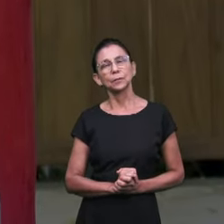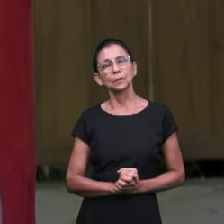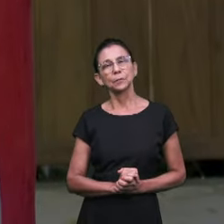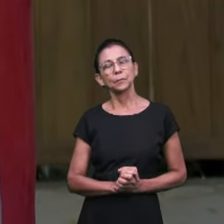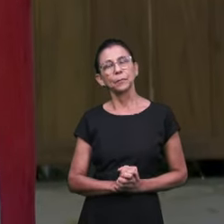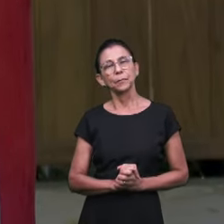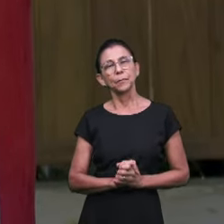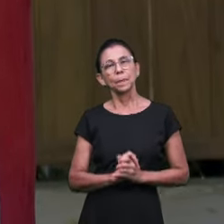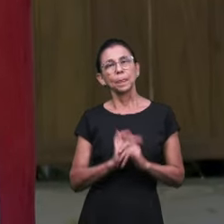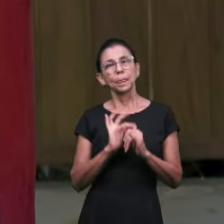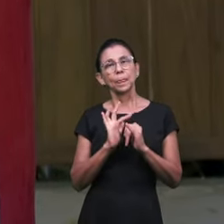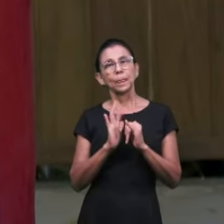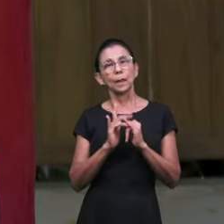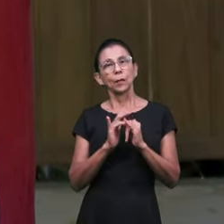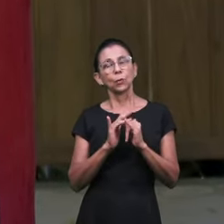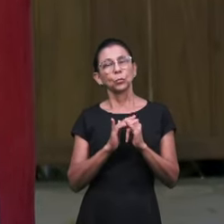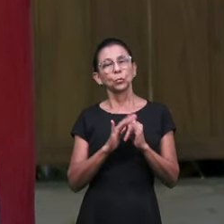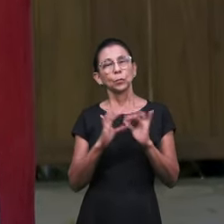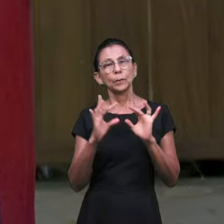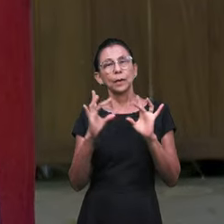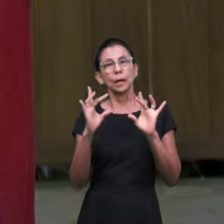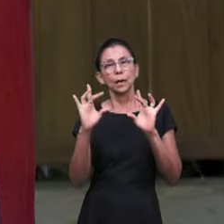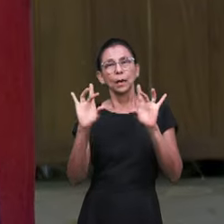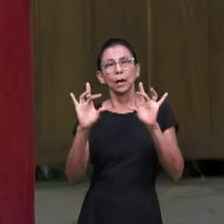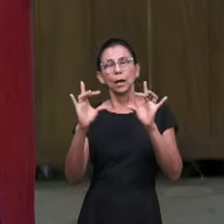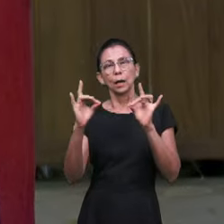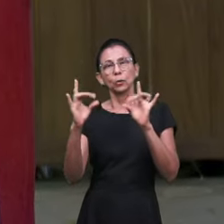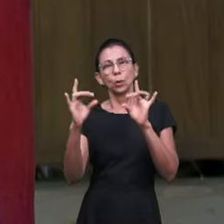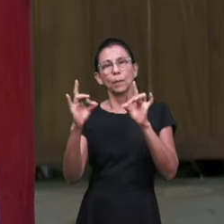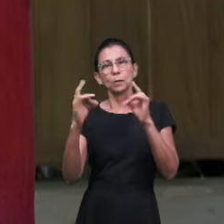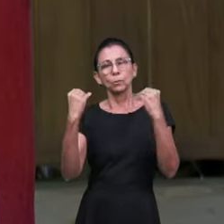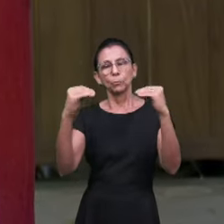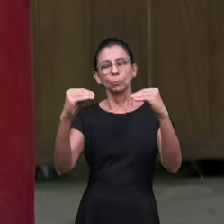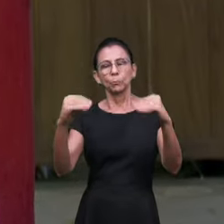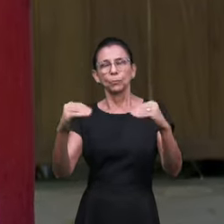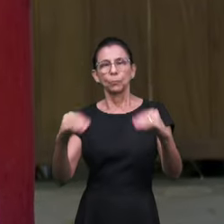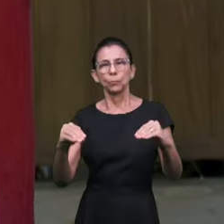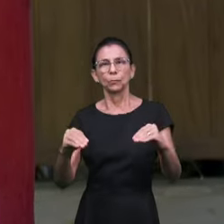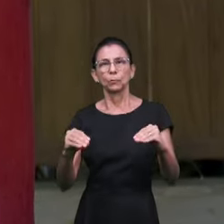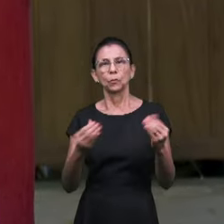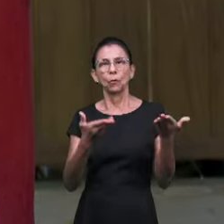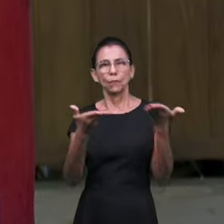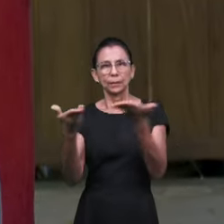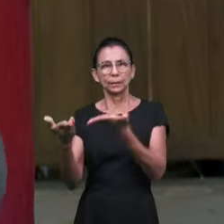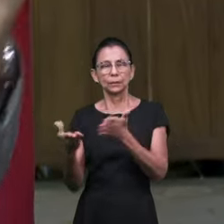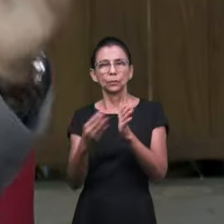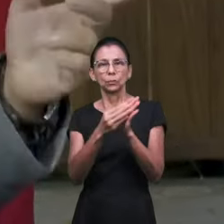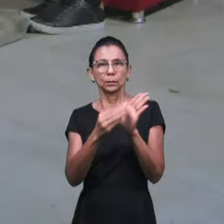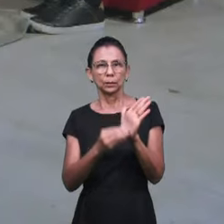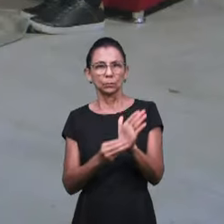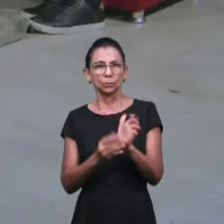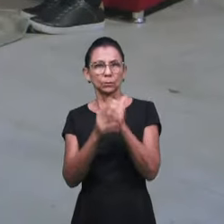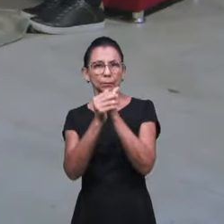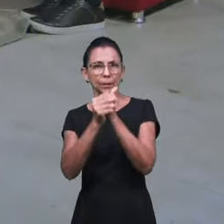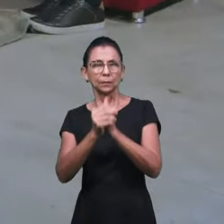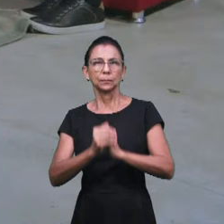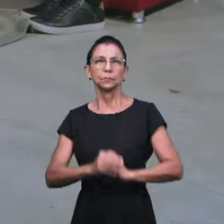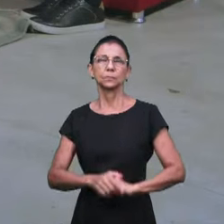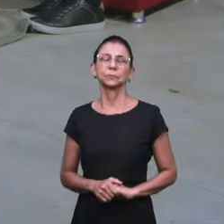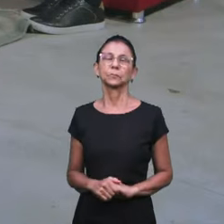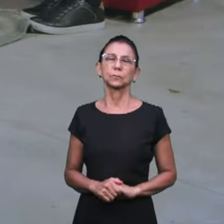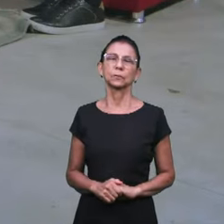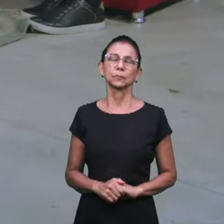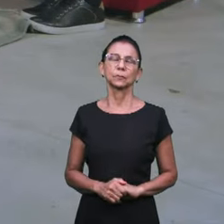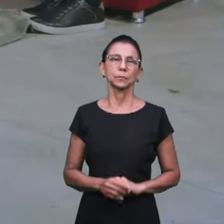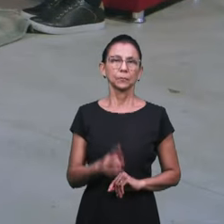conteúdo para mais gente ainda, ok? É um apelo que nós fazemos aqui a você que está agora participando conosco, amém? Vamos continuar então, vamos continuar